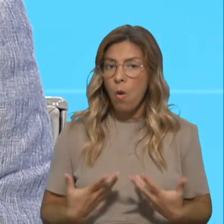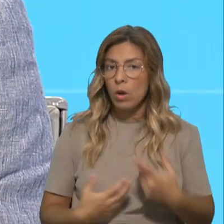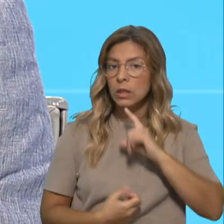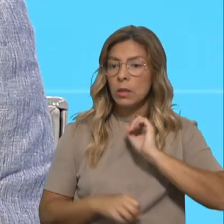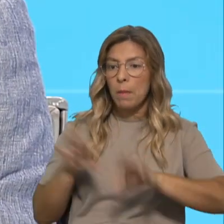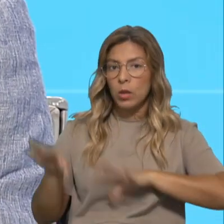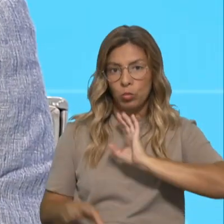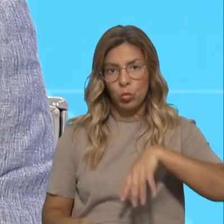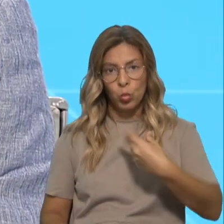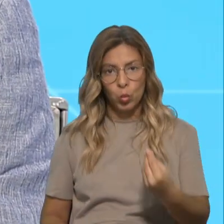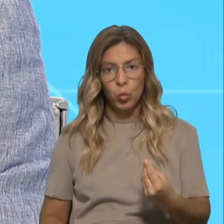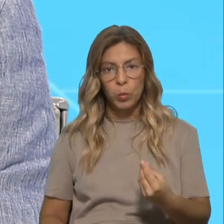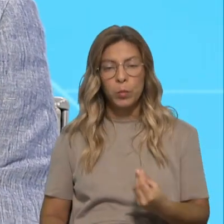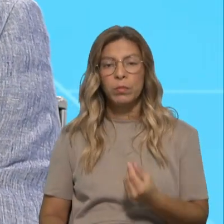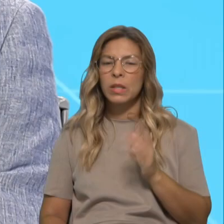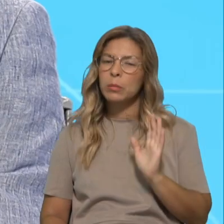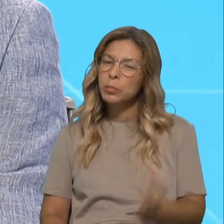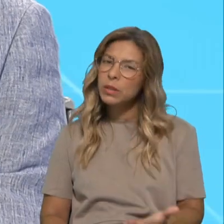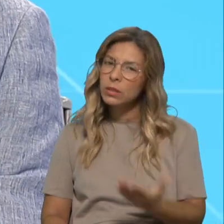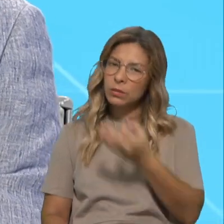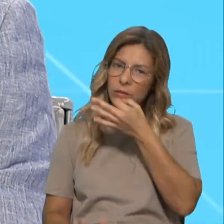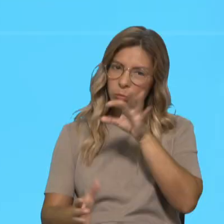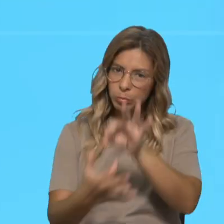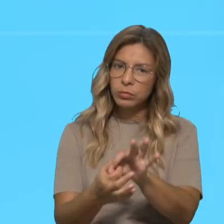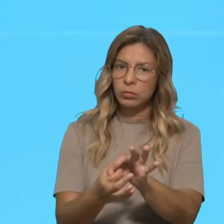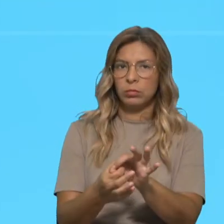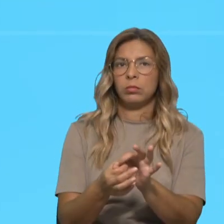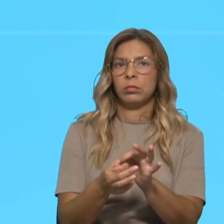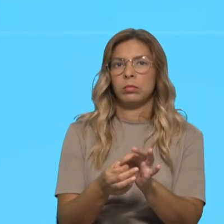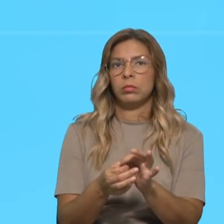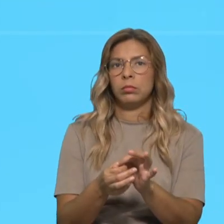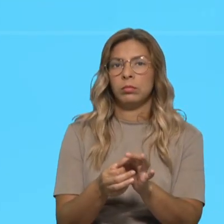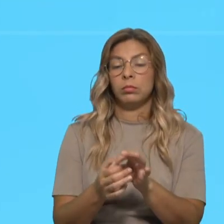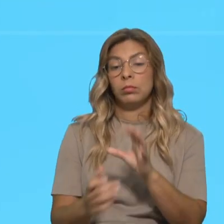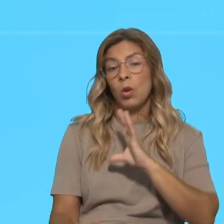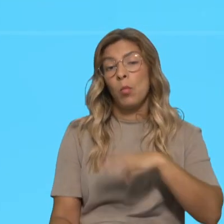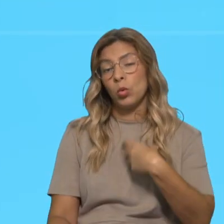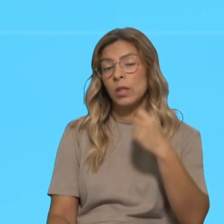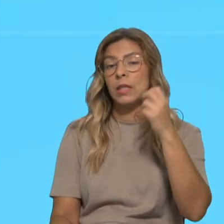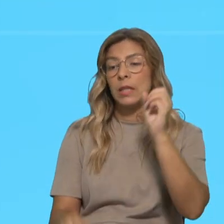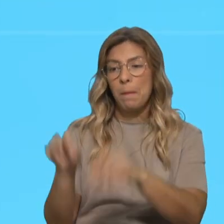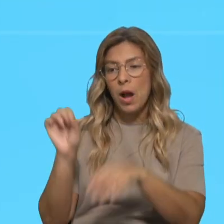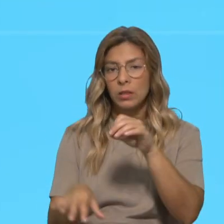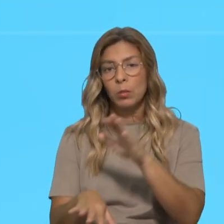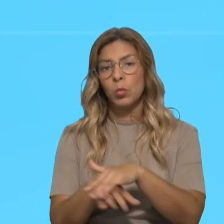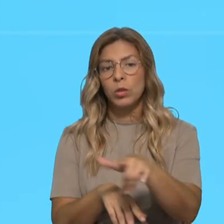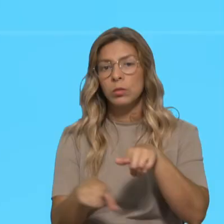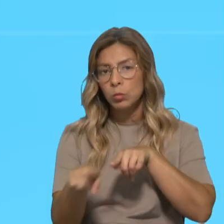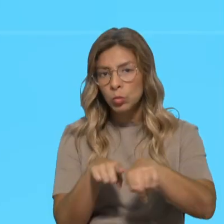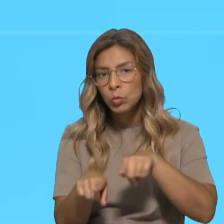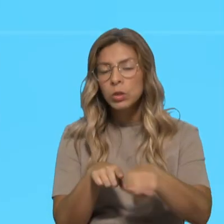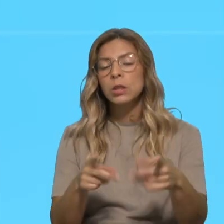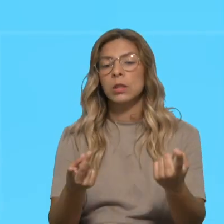necessário trazer esta doutrina social que à presença da política, ao exercício